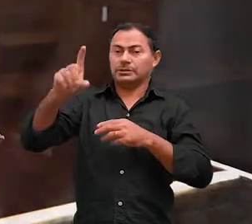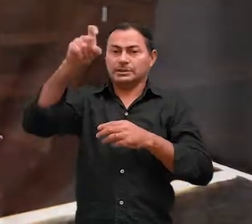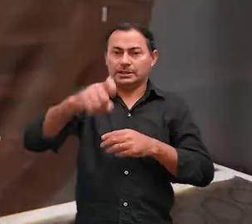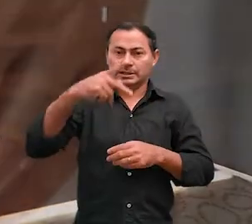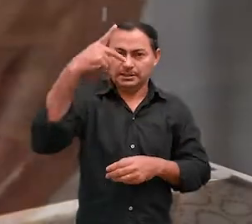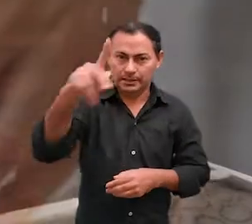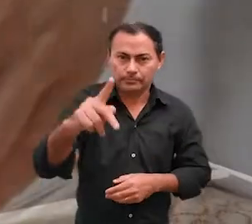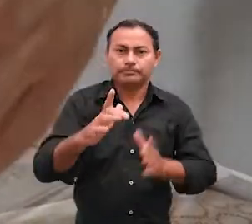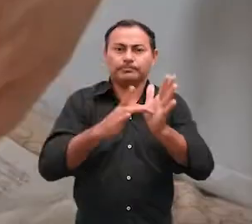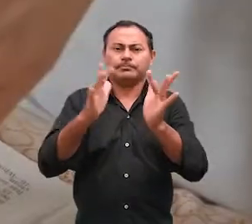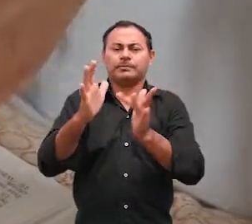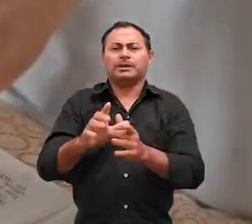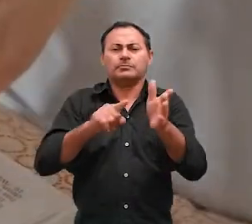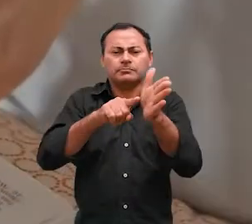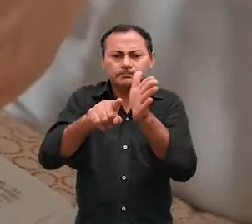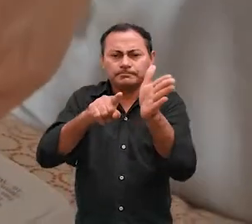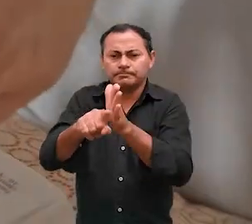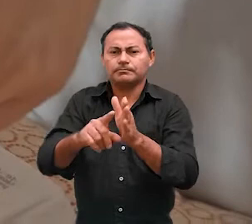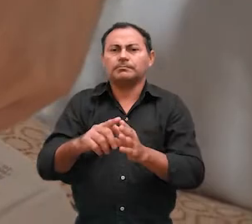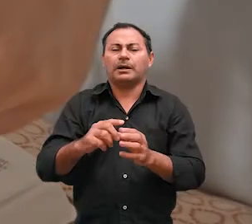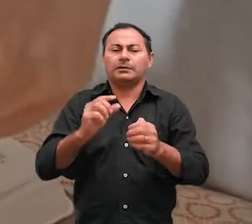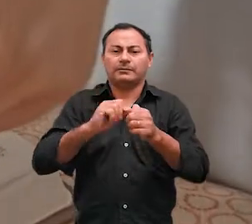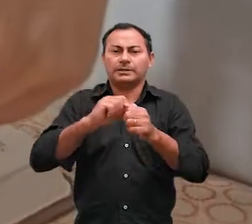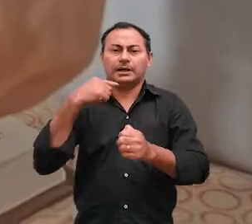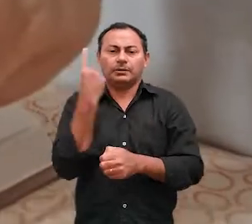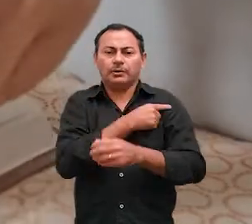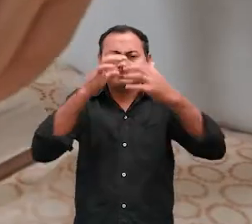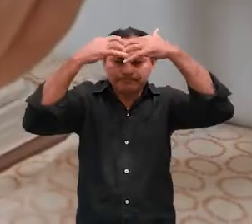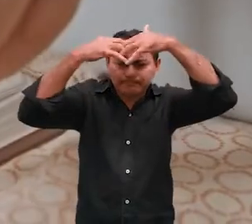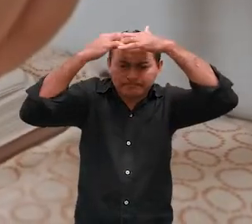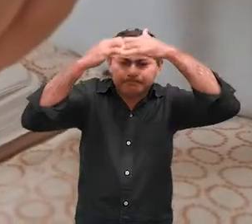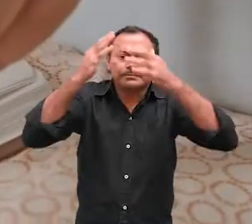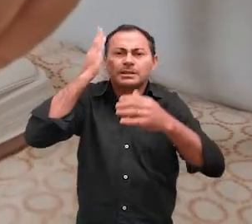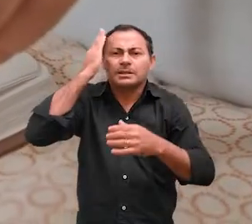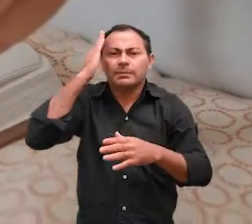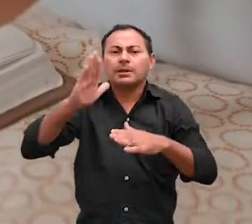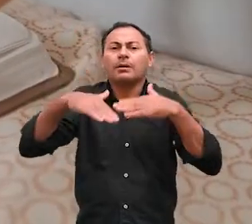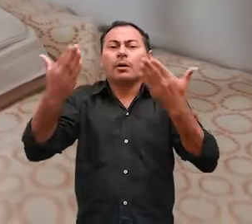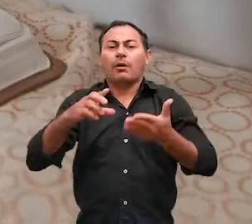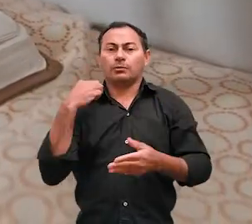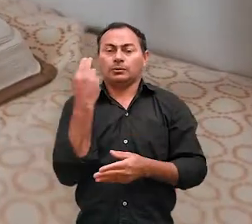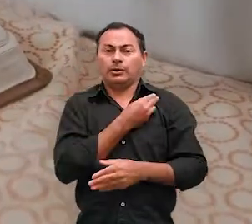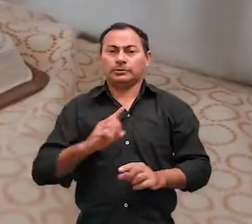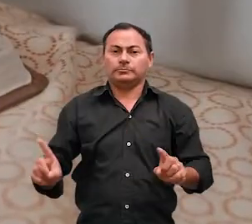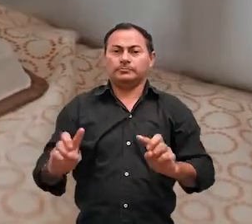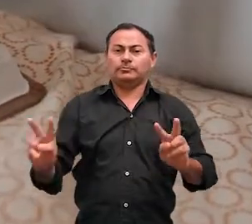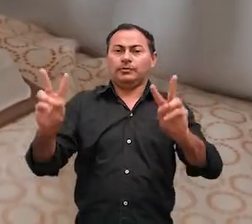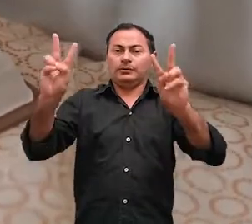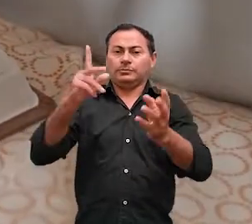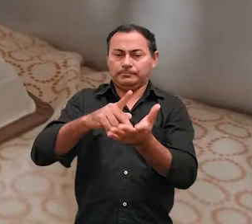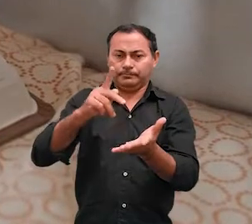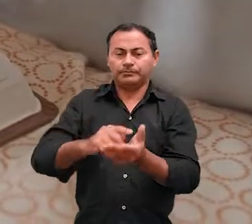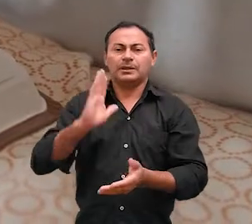a Jesus fez uma série de perguntas para nos levar a refletir e descobrir quais são os nossos valores a